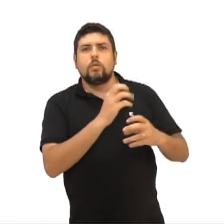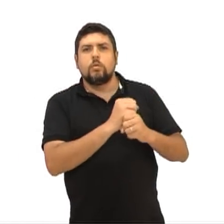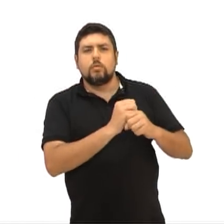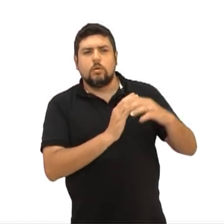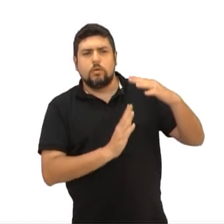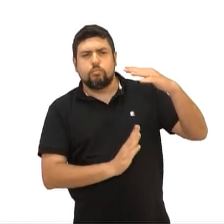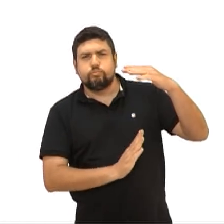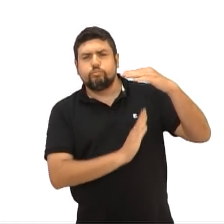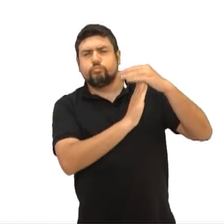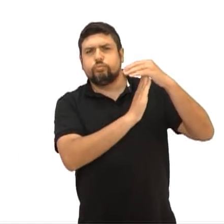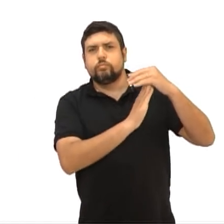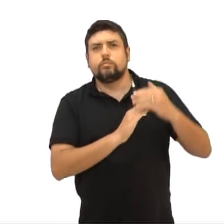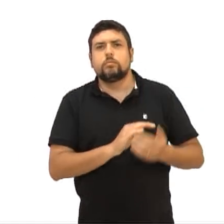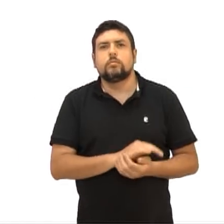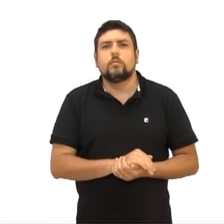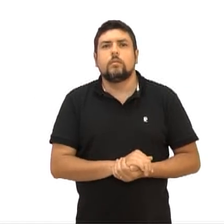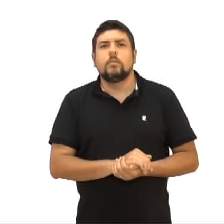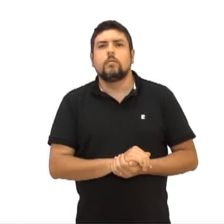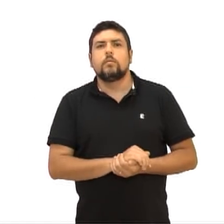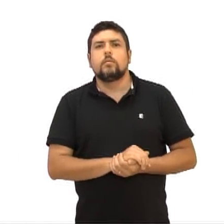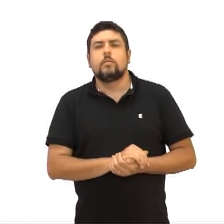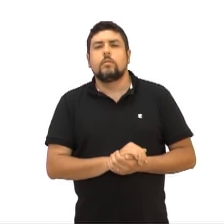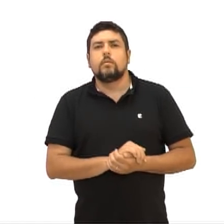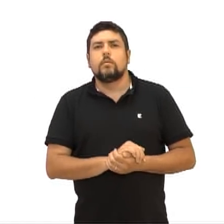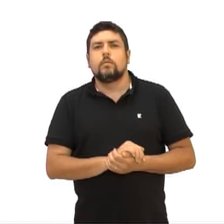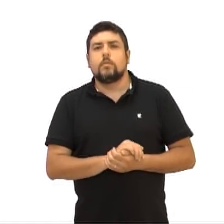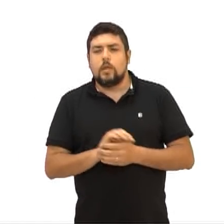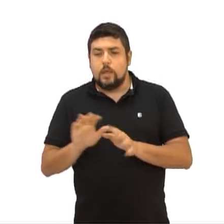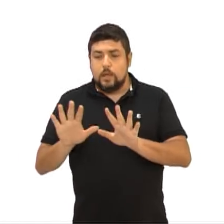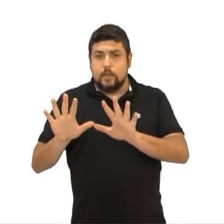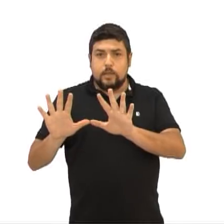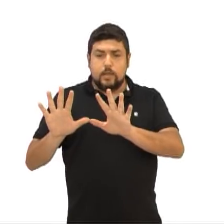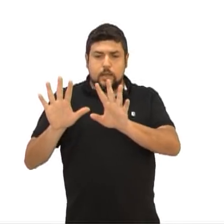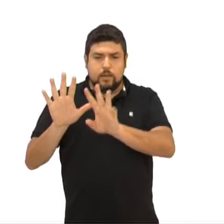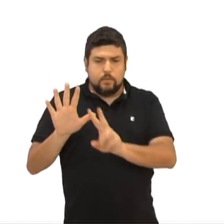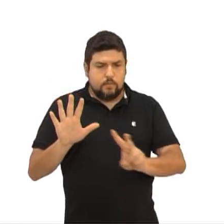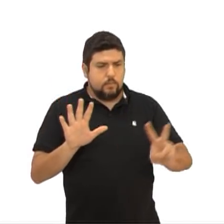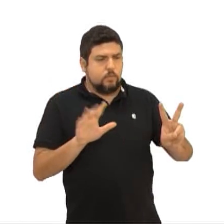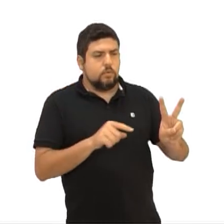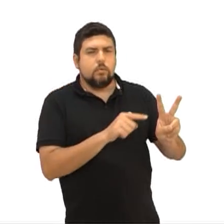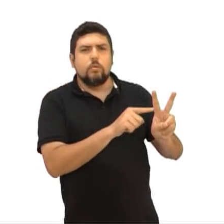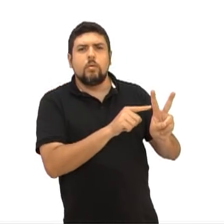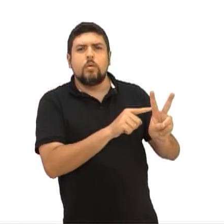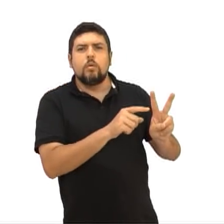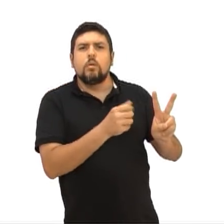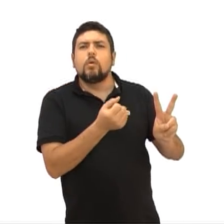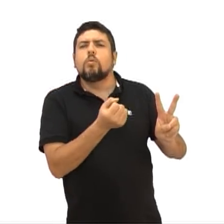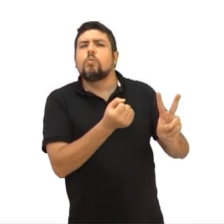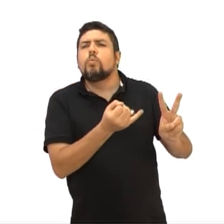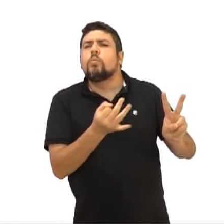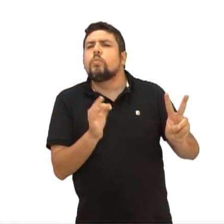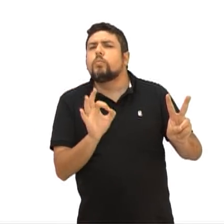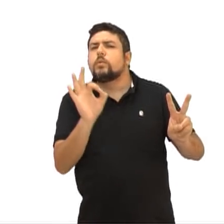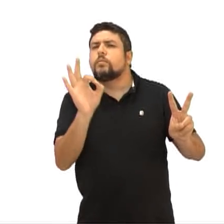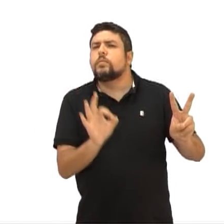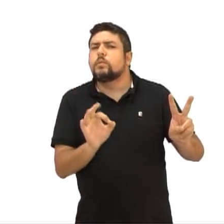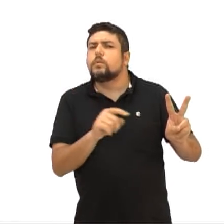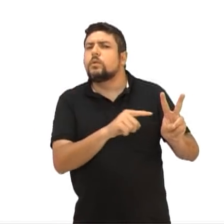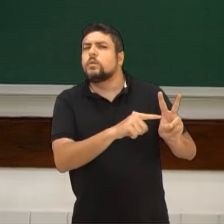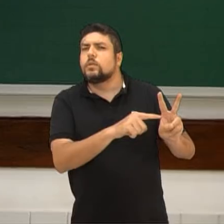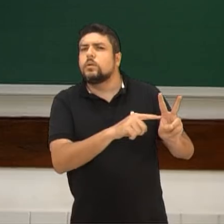A pergunta é, qual o percentual de alunos que obteve a nota máxima nessa